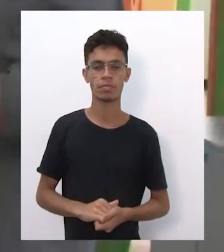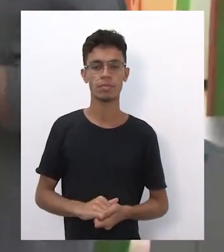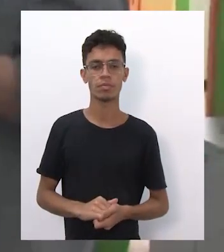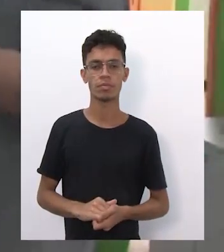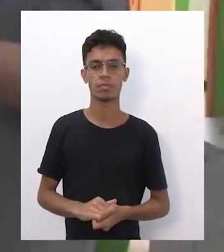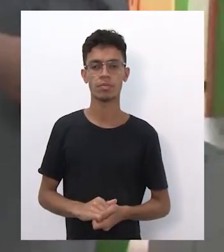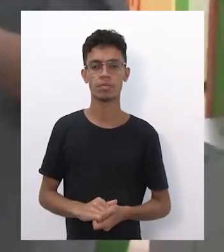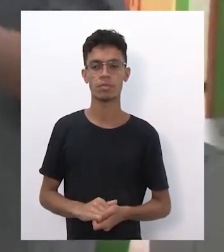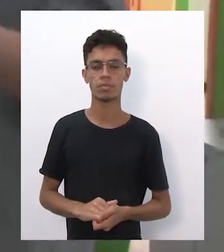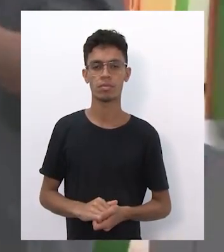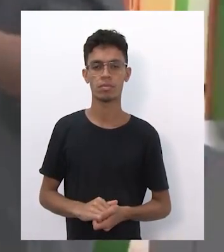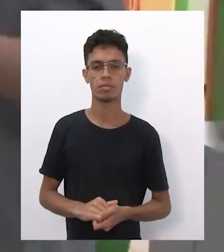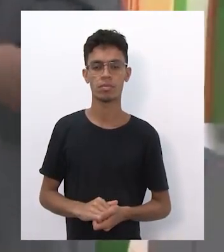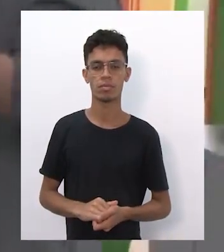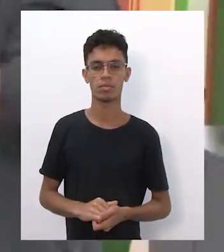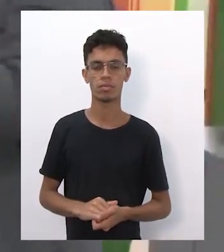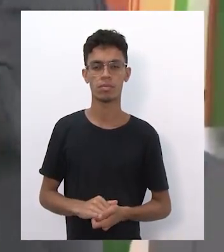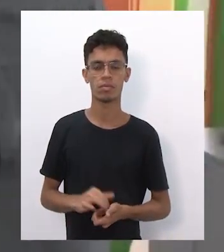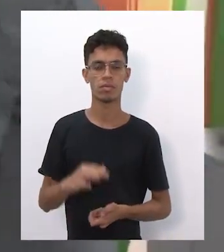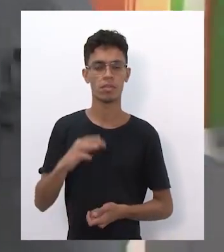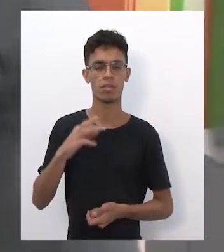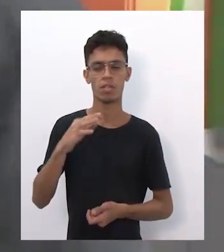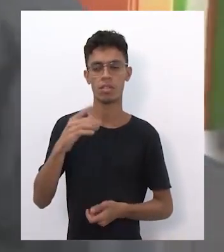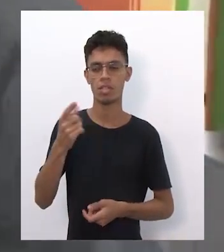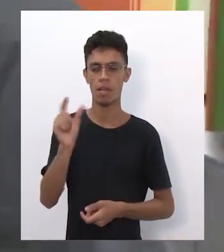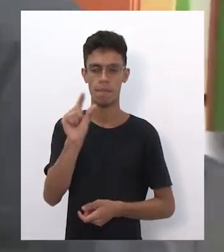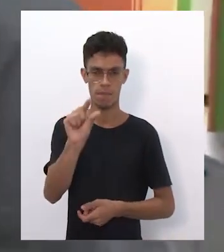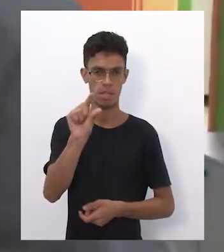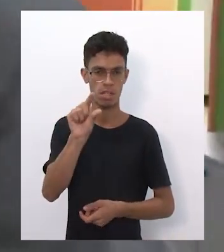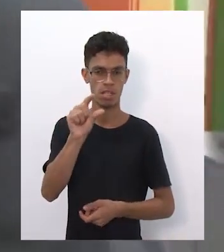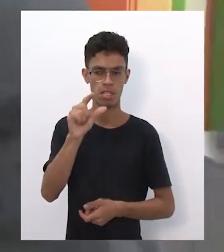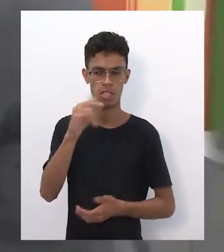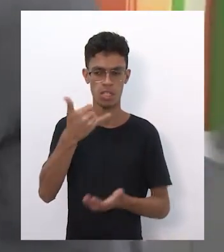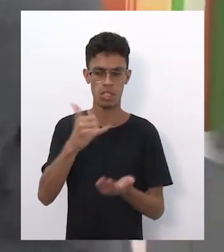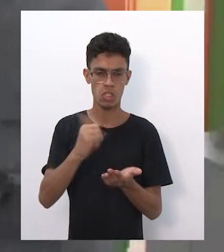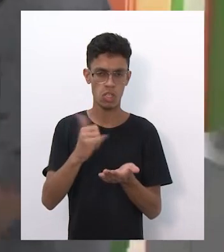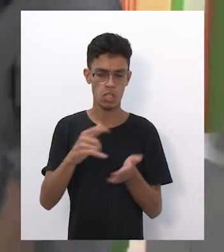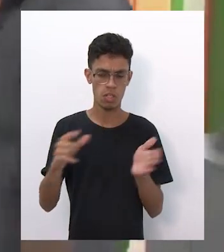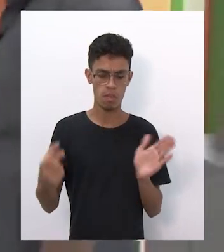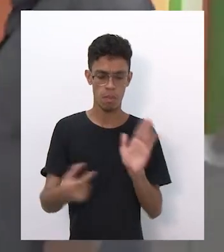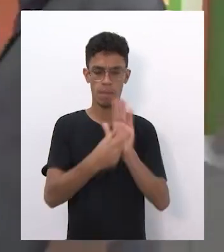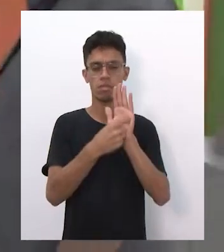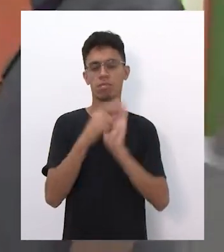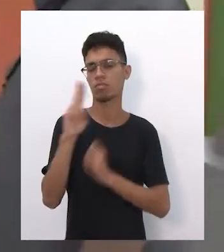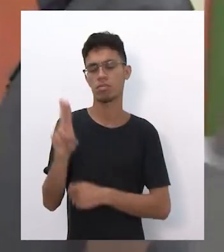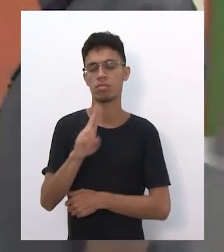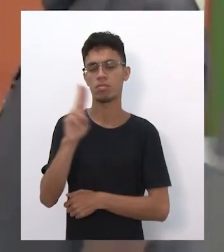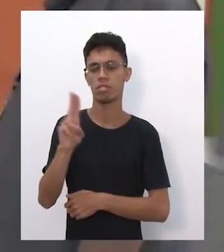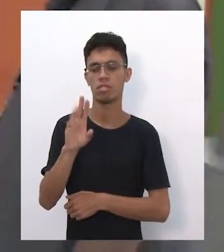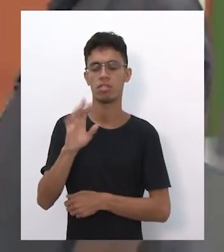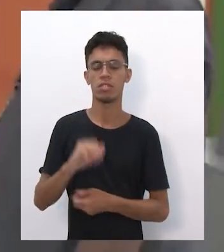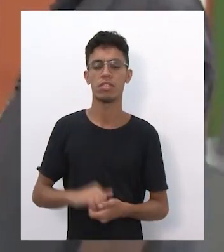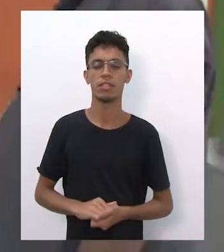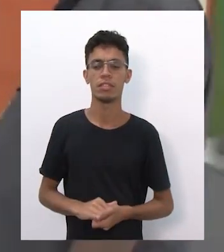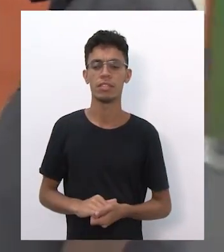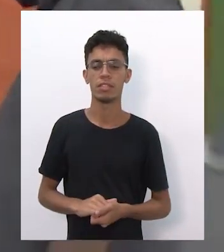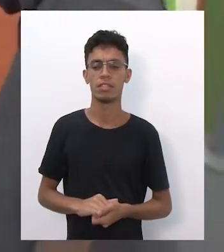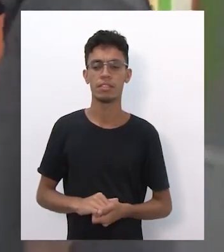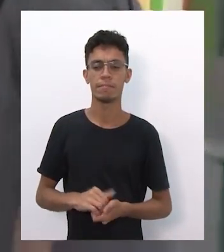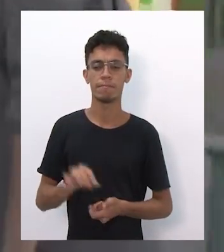não usamos pilha. Ok? Então, só com o movimento mesmo da